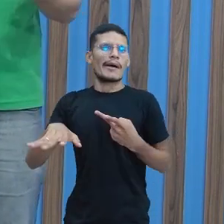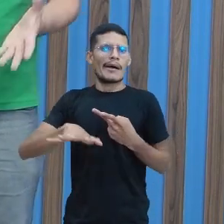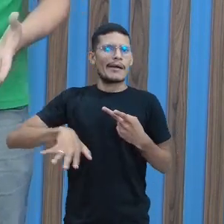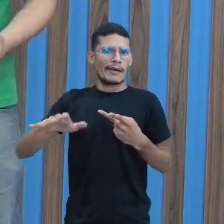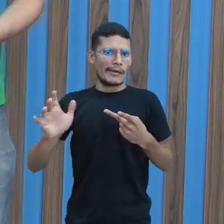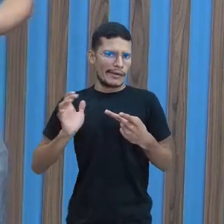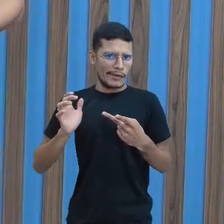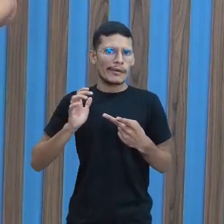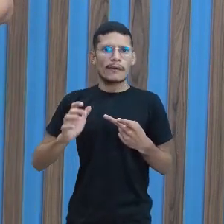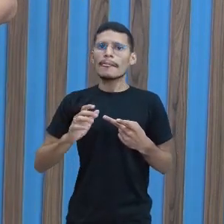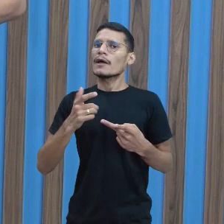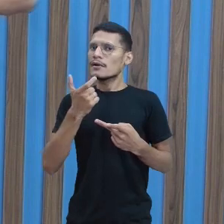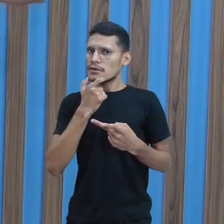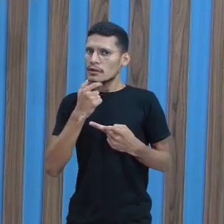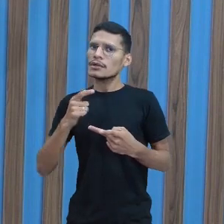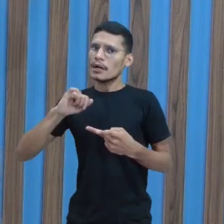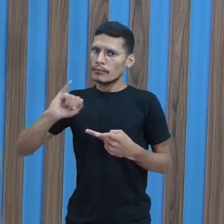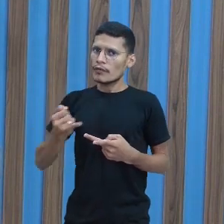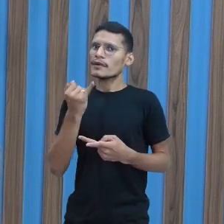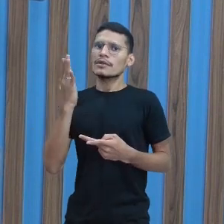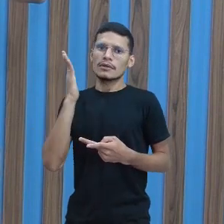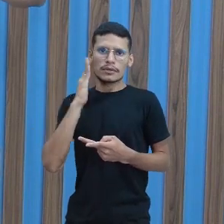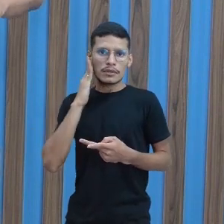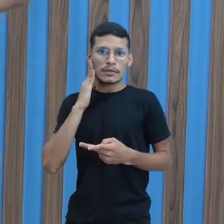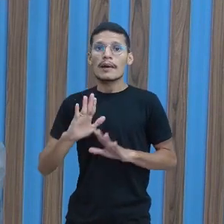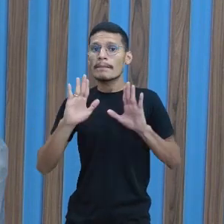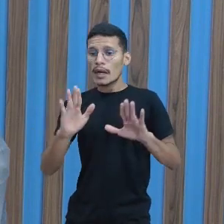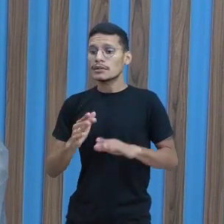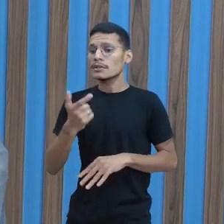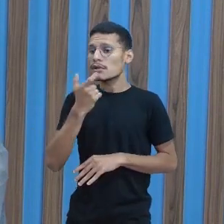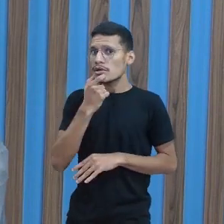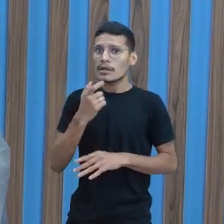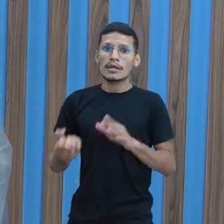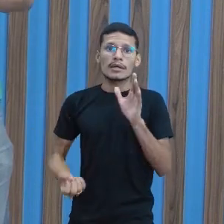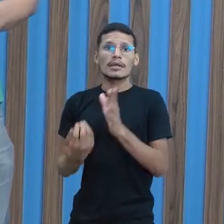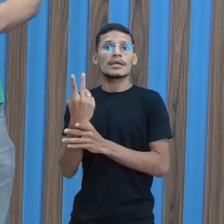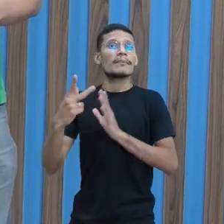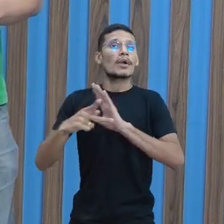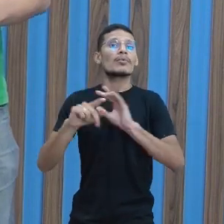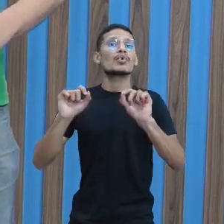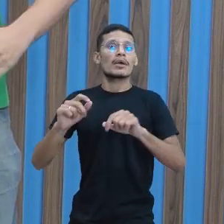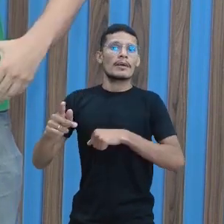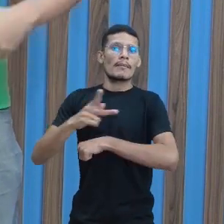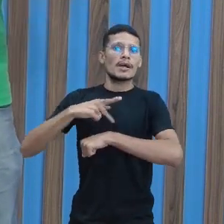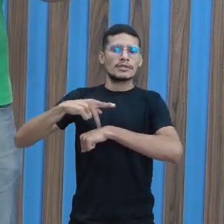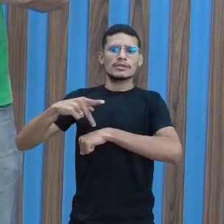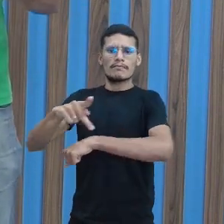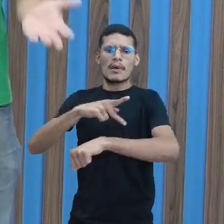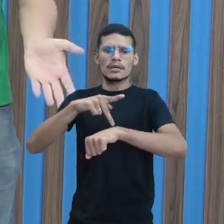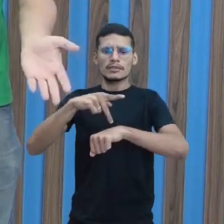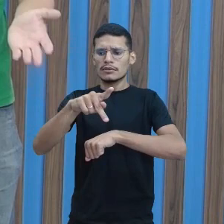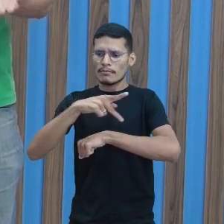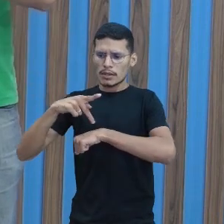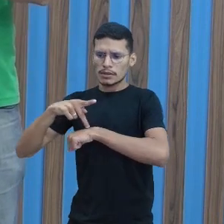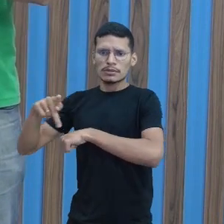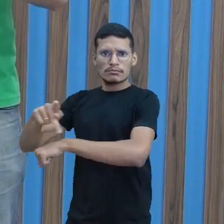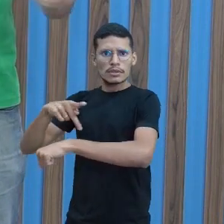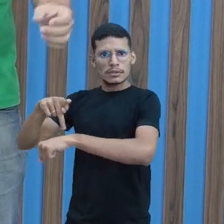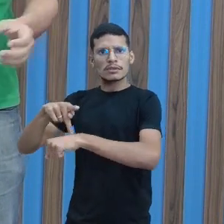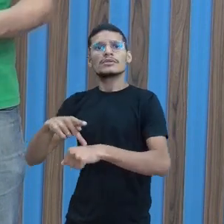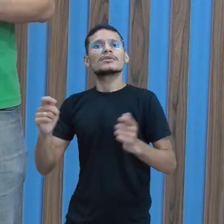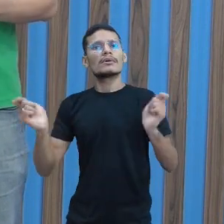que os ingleses vão se aproveitar muito disso, mas os ingleses vão acompanhar a fundação desses países que vão emergir após